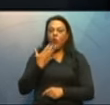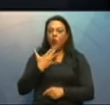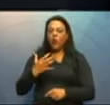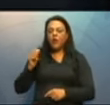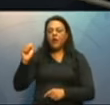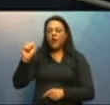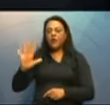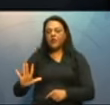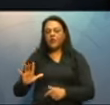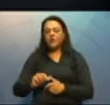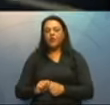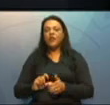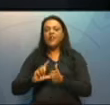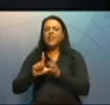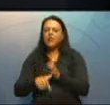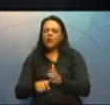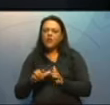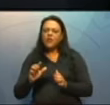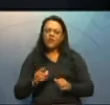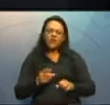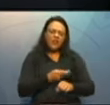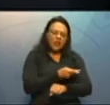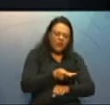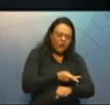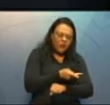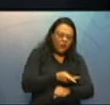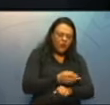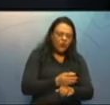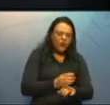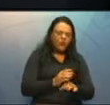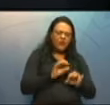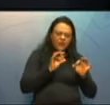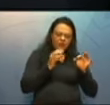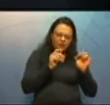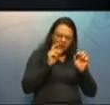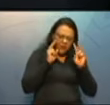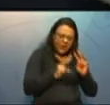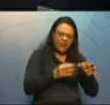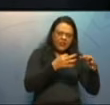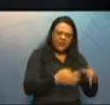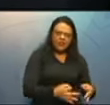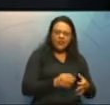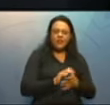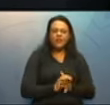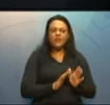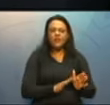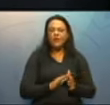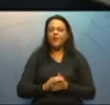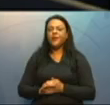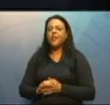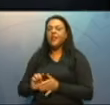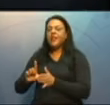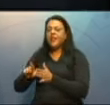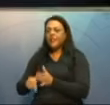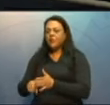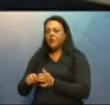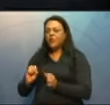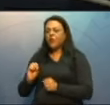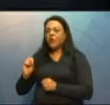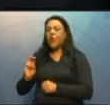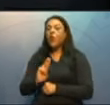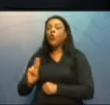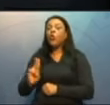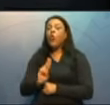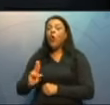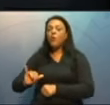você entenda como realizar a atividade. Agora, nomeie as capitais desses estados,